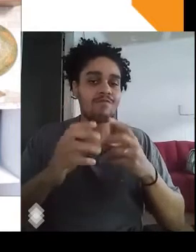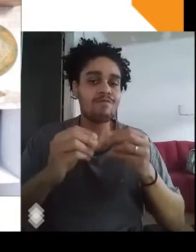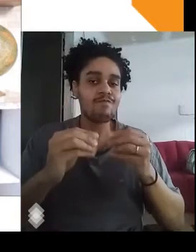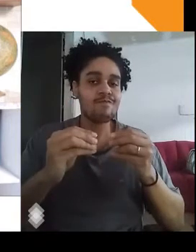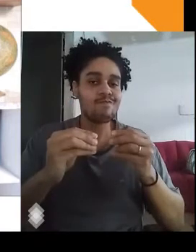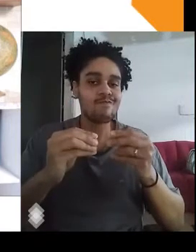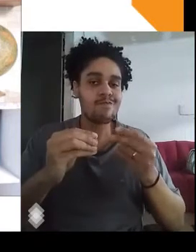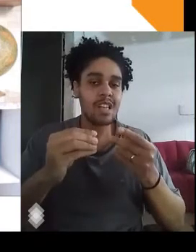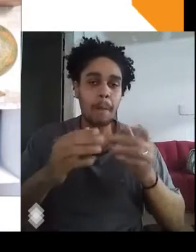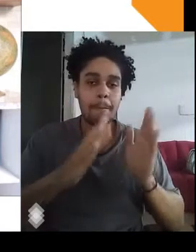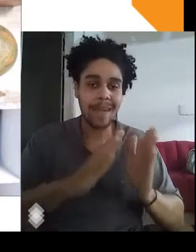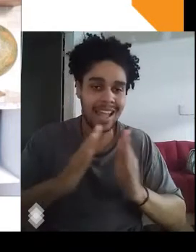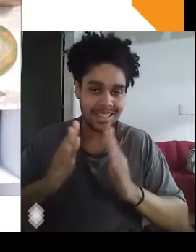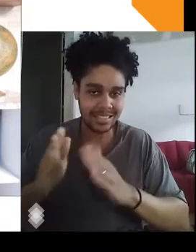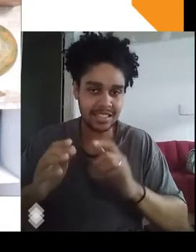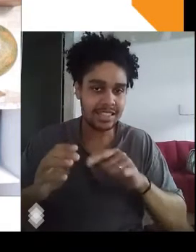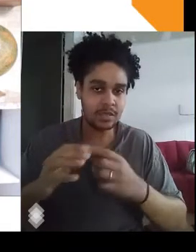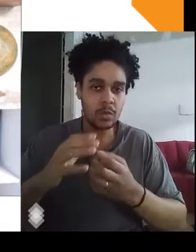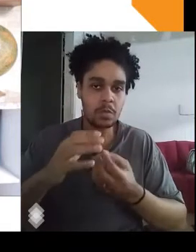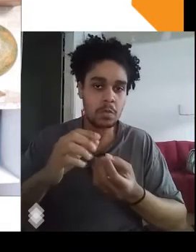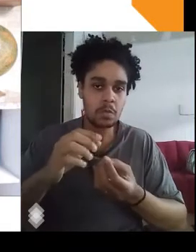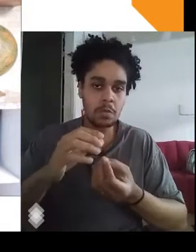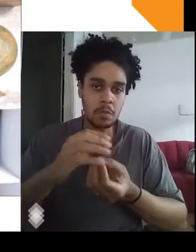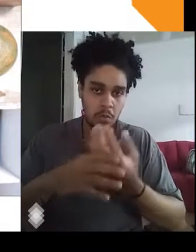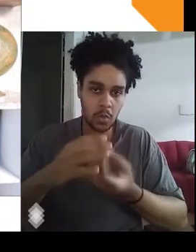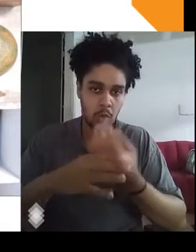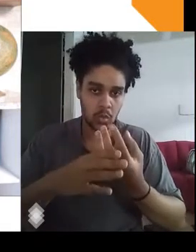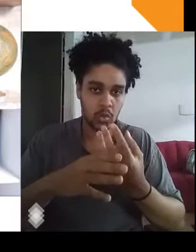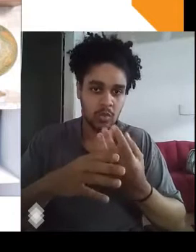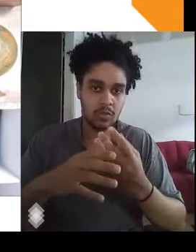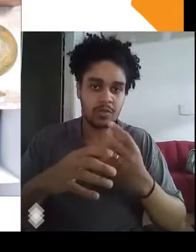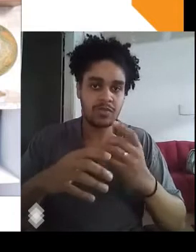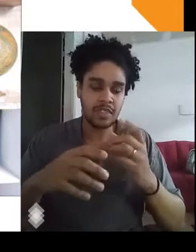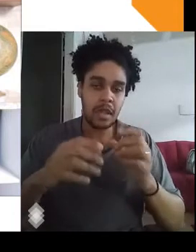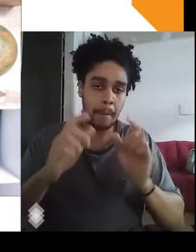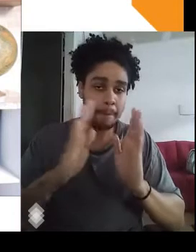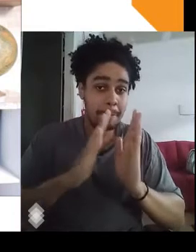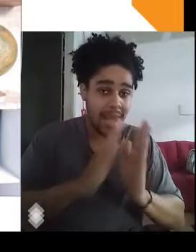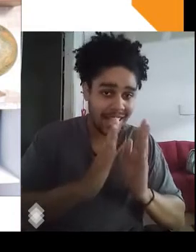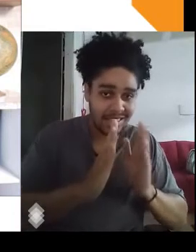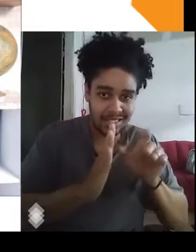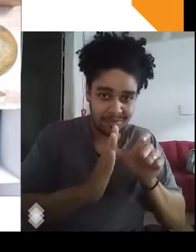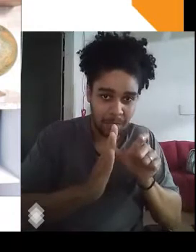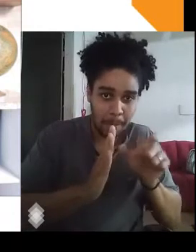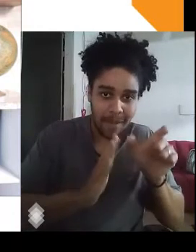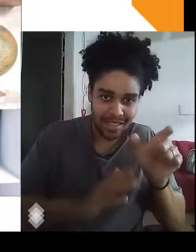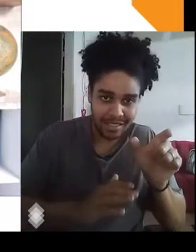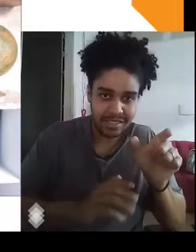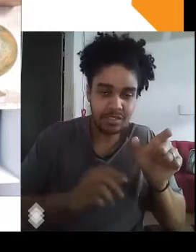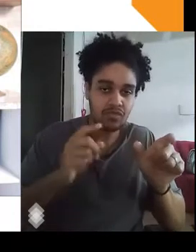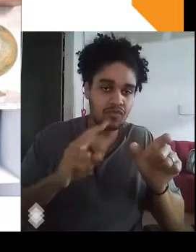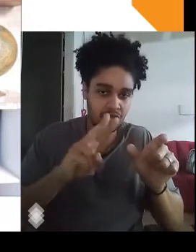produtiva significa que partes daquele produto, partes daquele bem que está